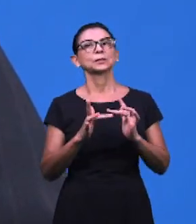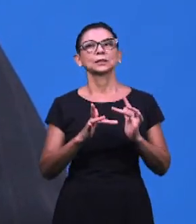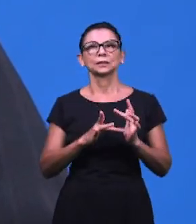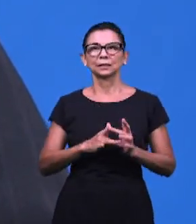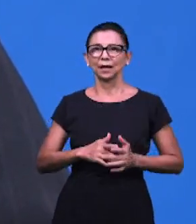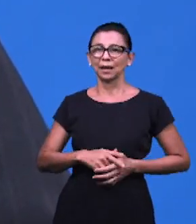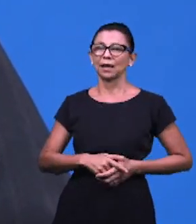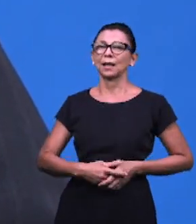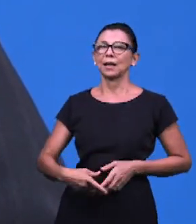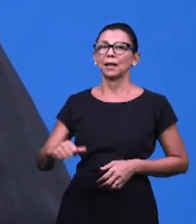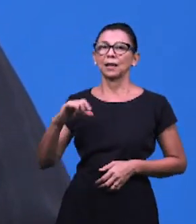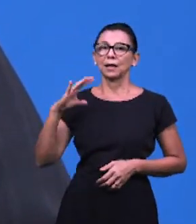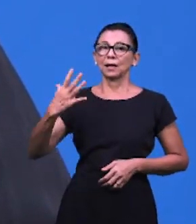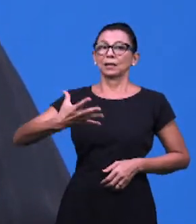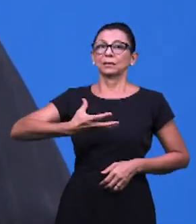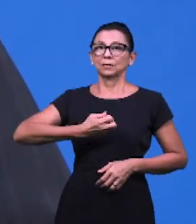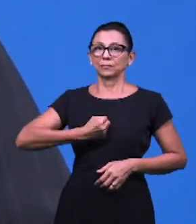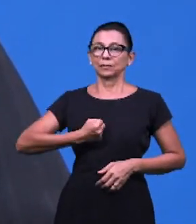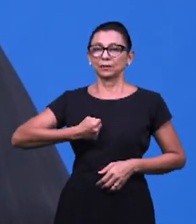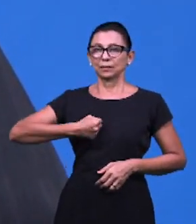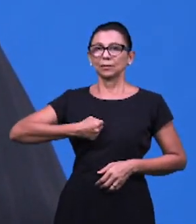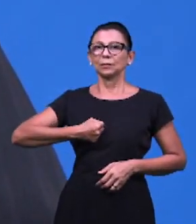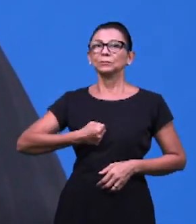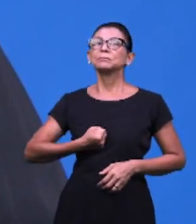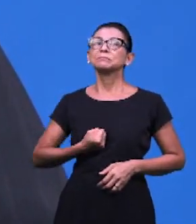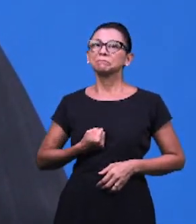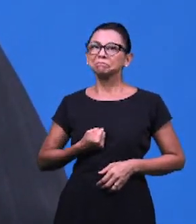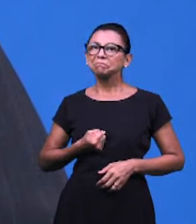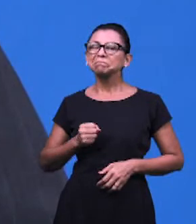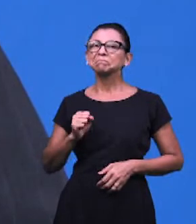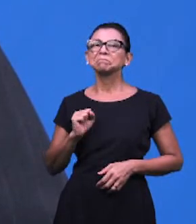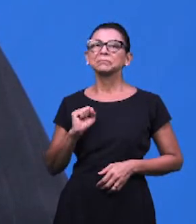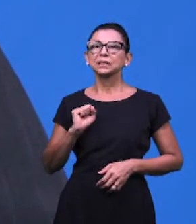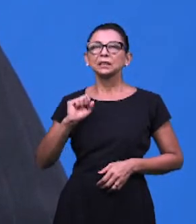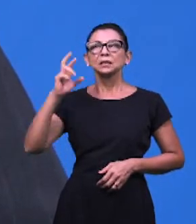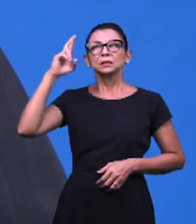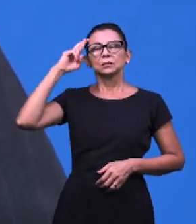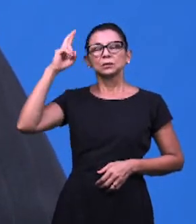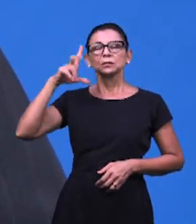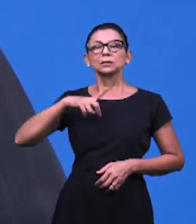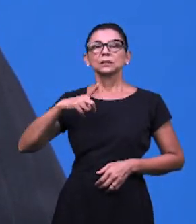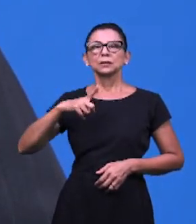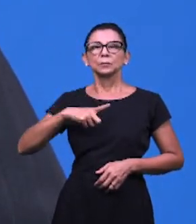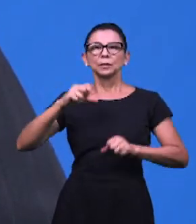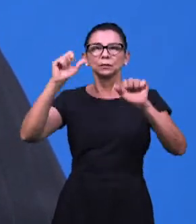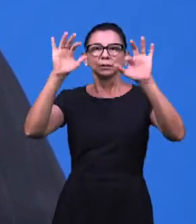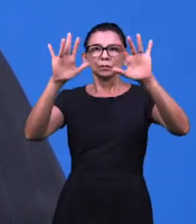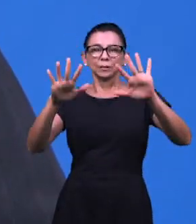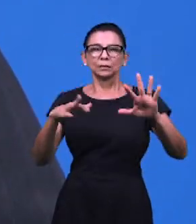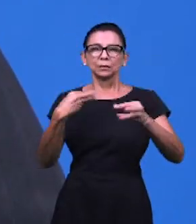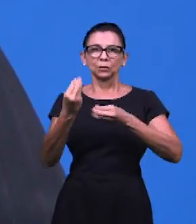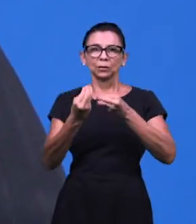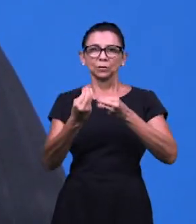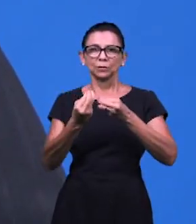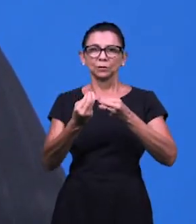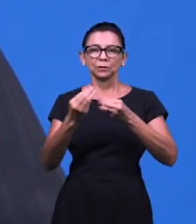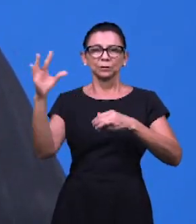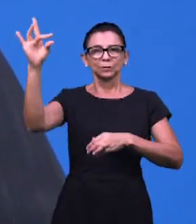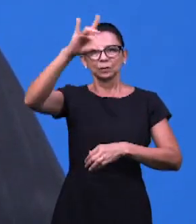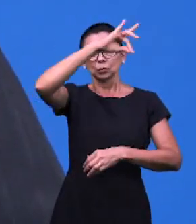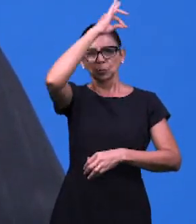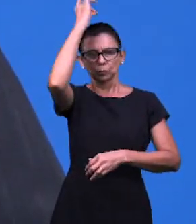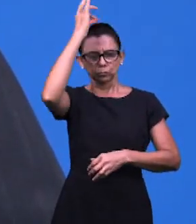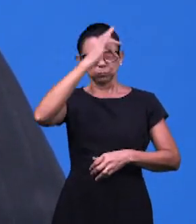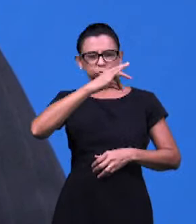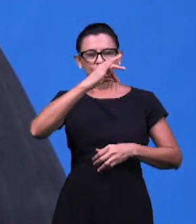do salário da salvação, o Senhor também nos deu a bênção de podermos estar cheios do Espírito Santo. Esta é